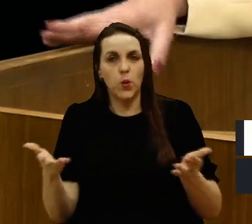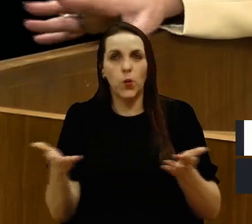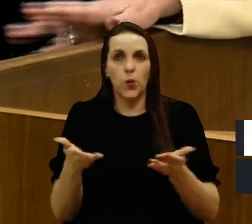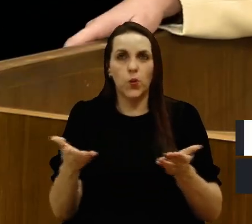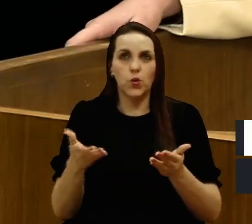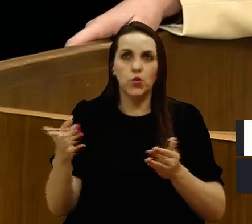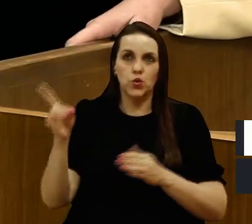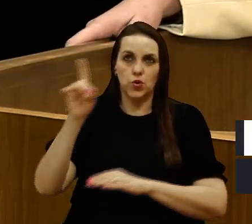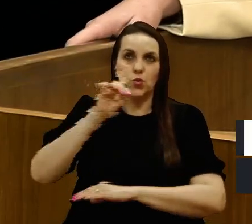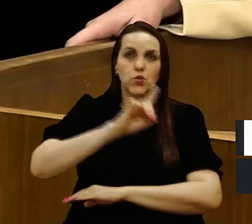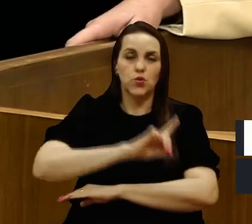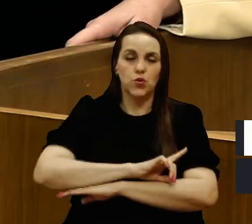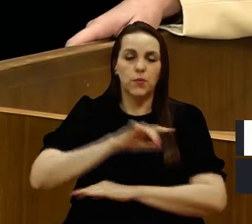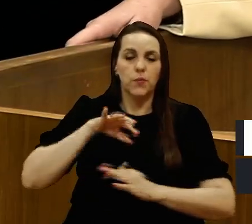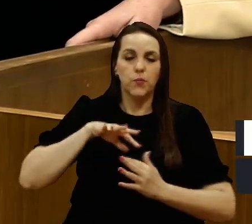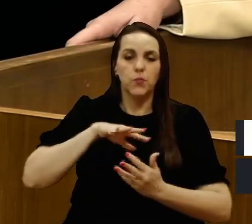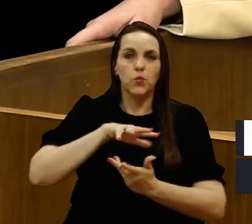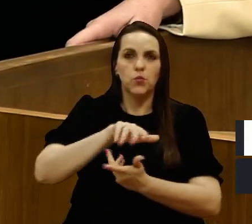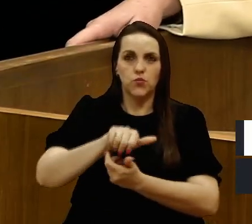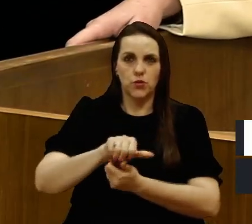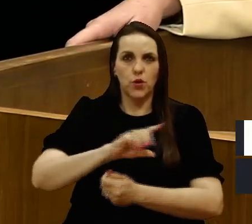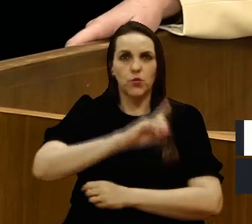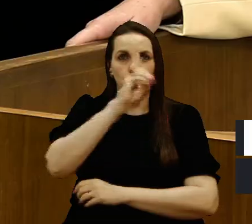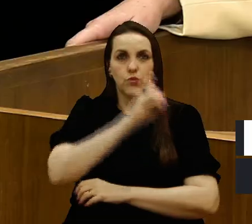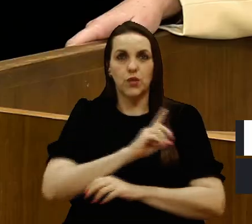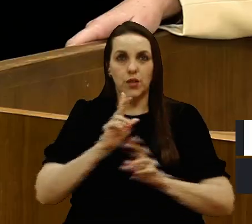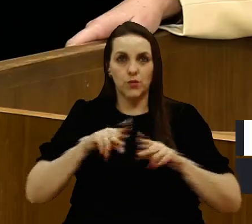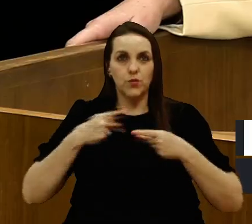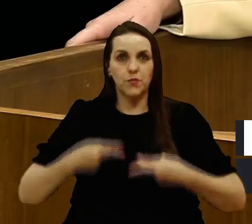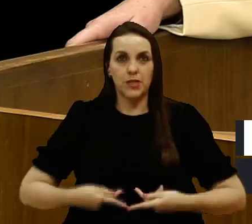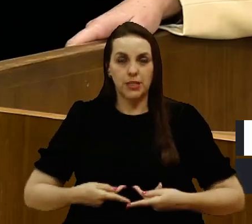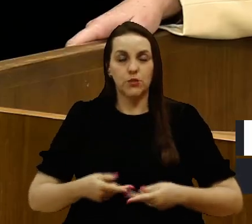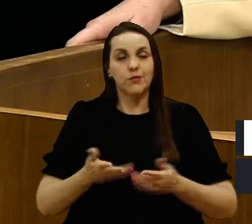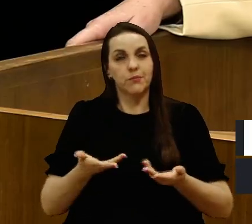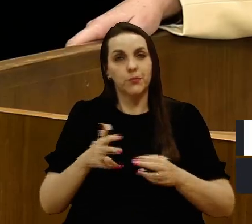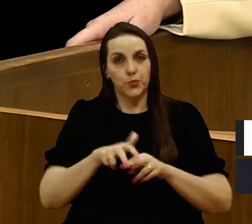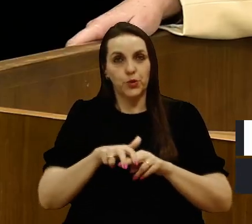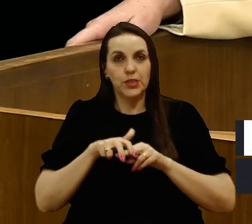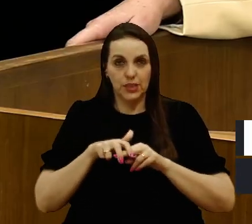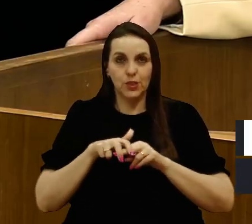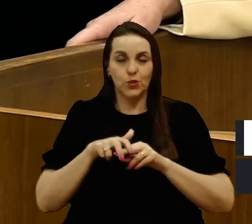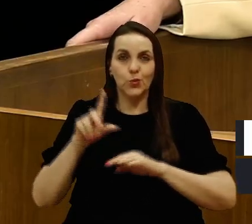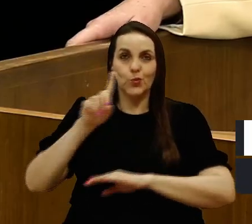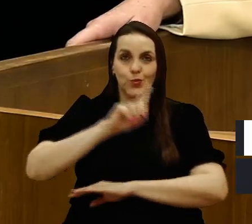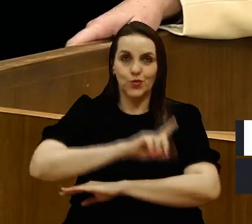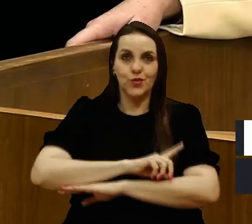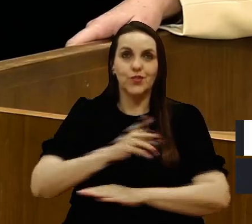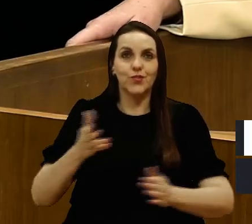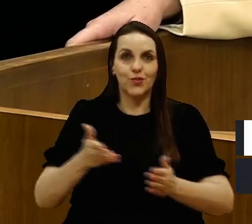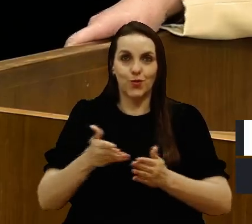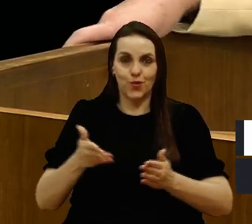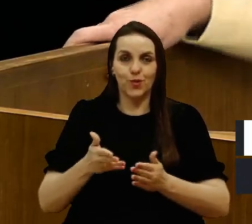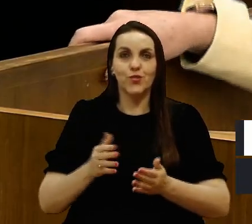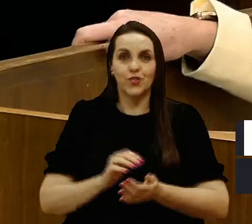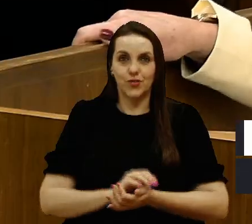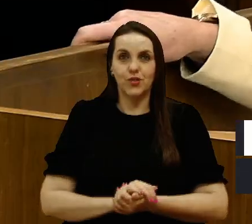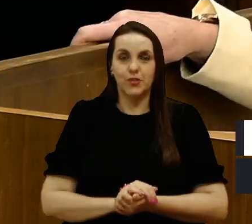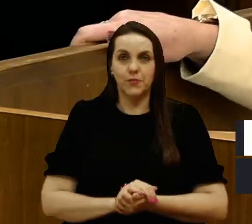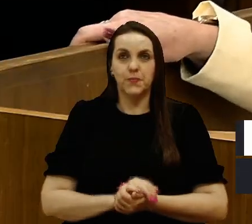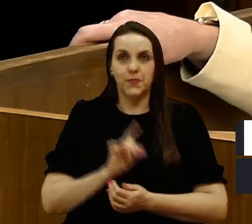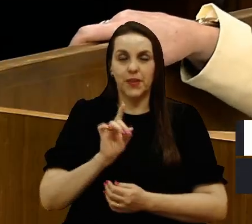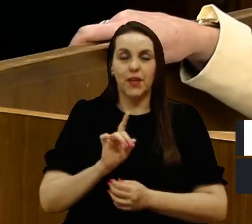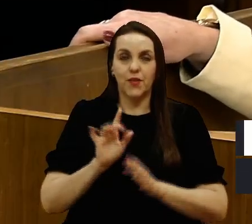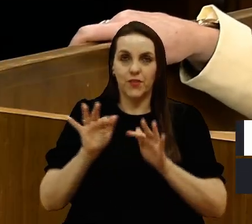Dia Mundial dos Direitos Humanos. Então, por isso, esta data acaba os